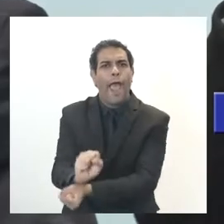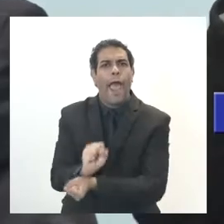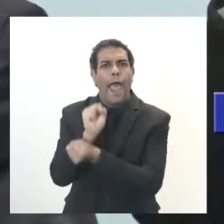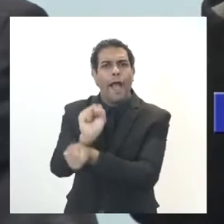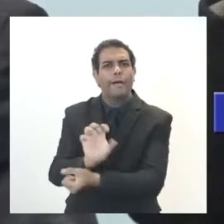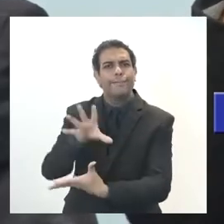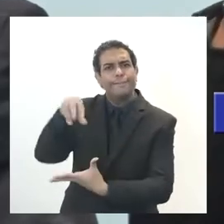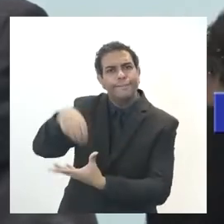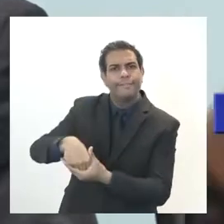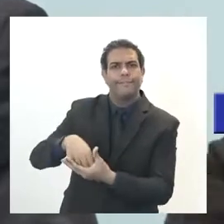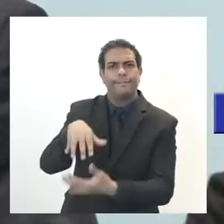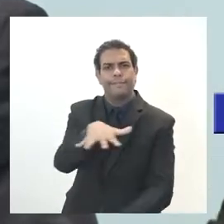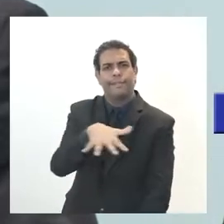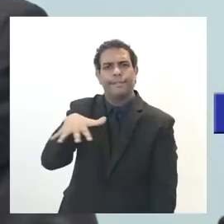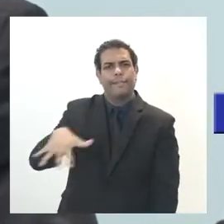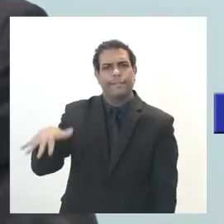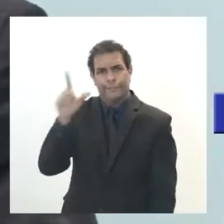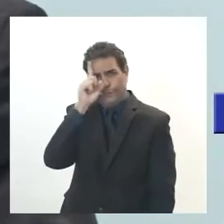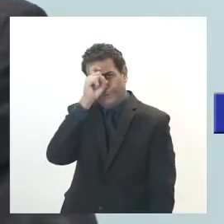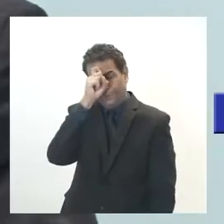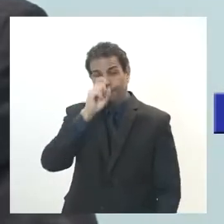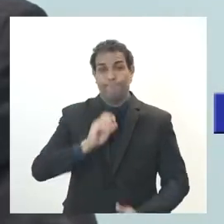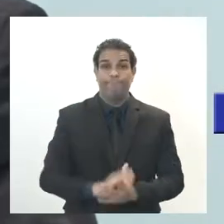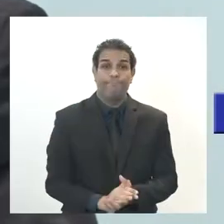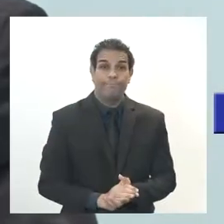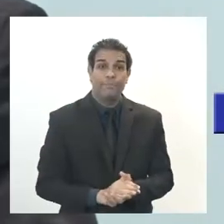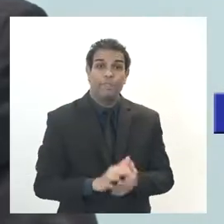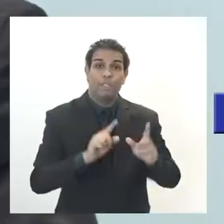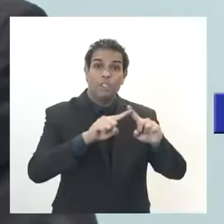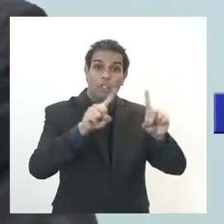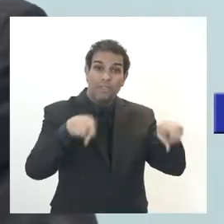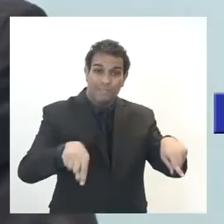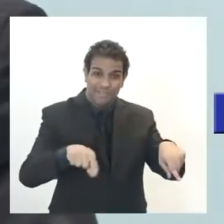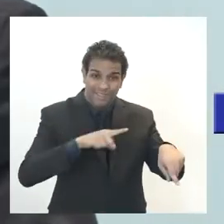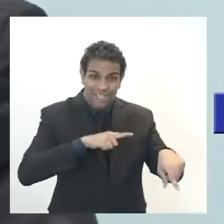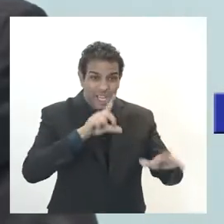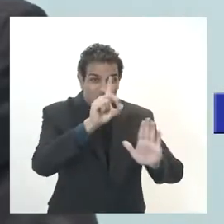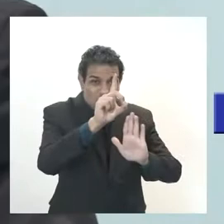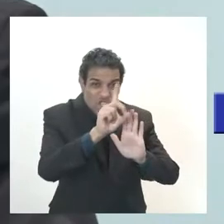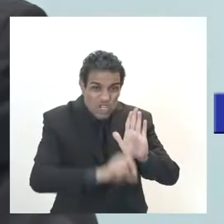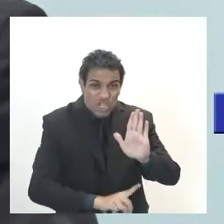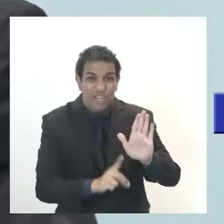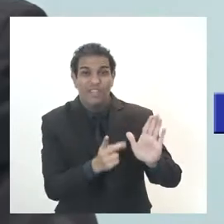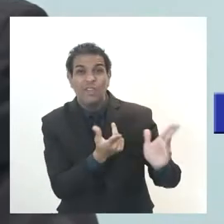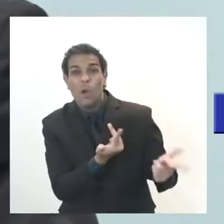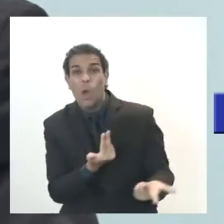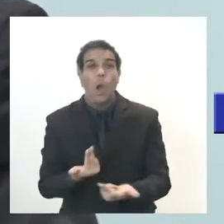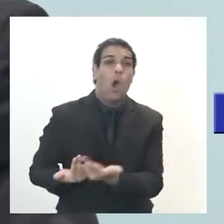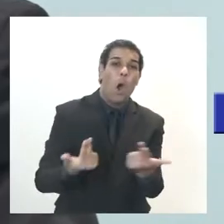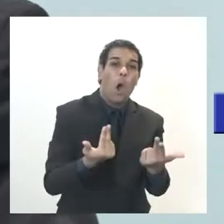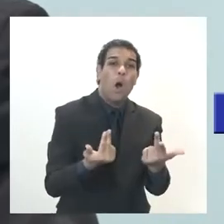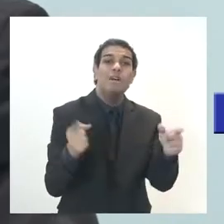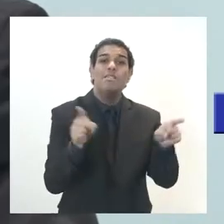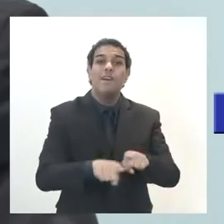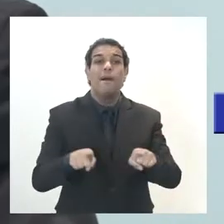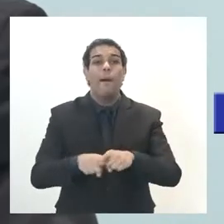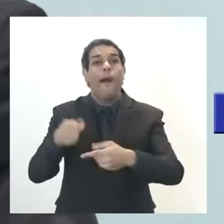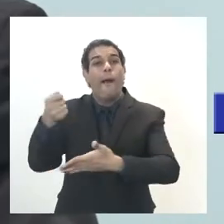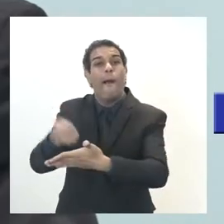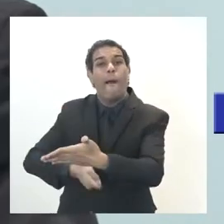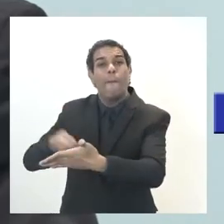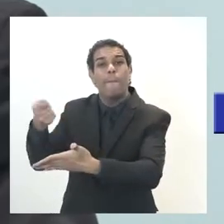né então esses trabalhadores eles não tem mais direito a nada e eles não têm direito a defender